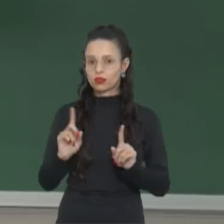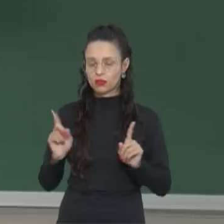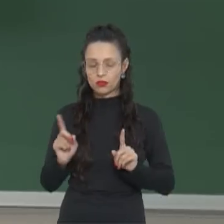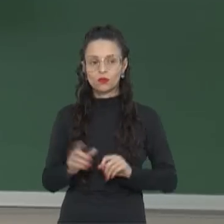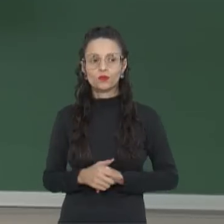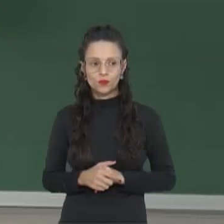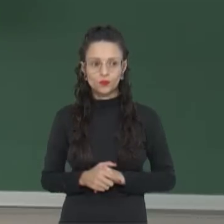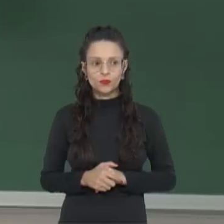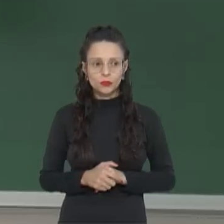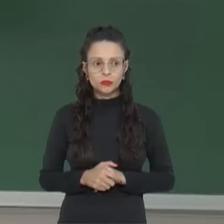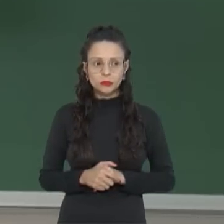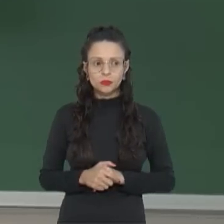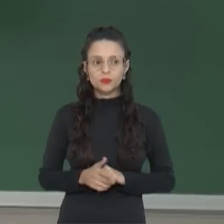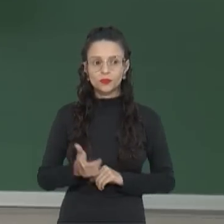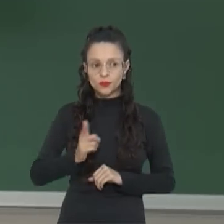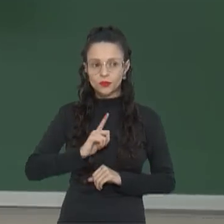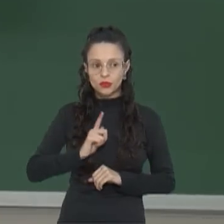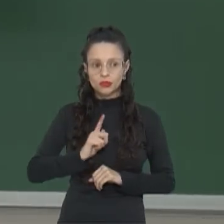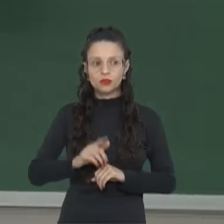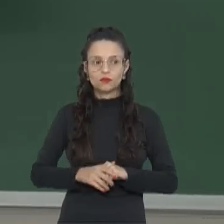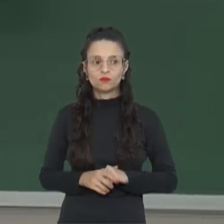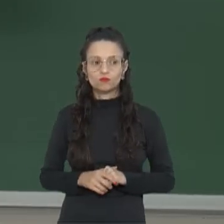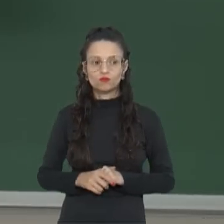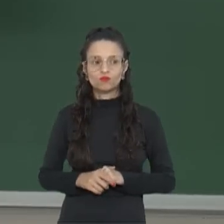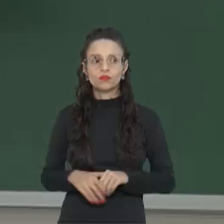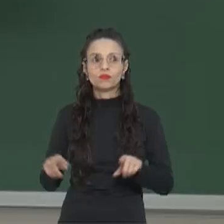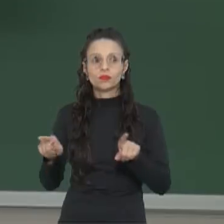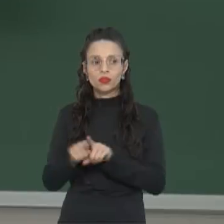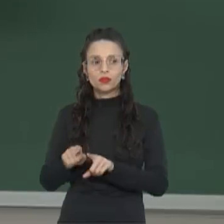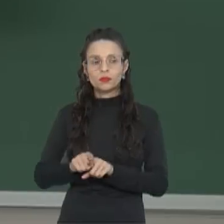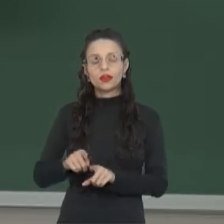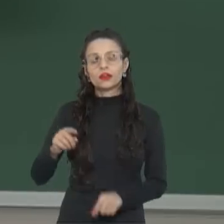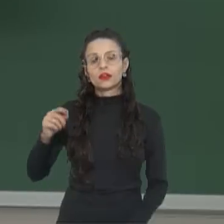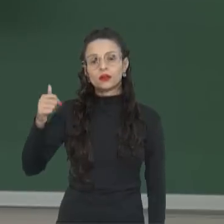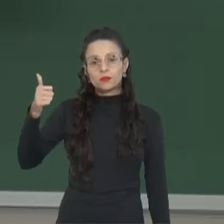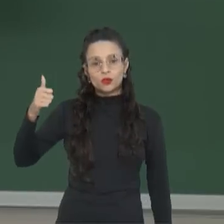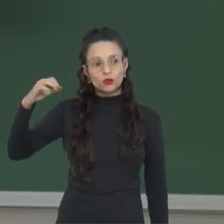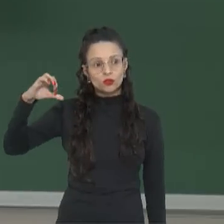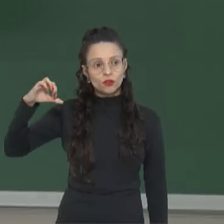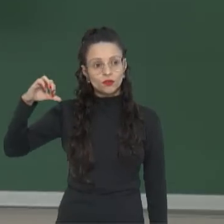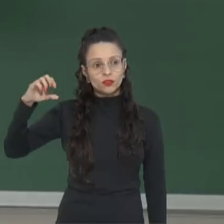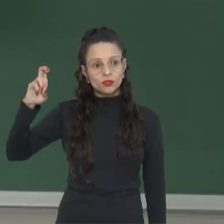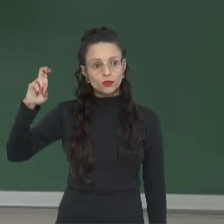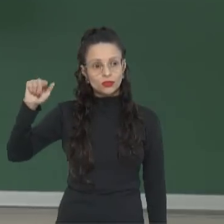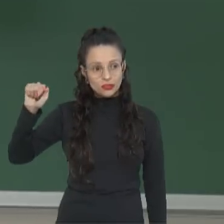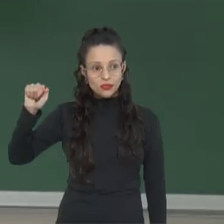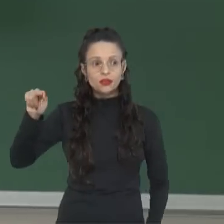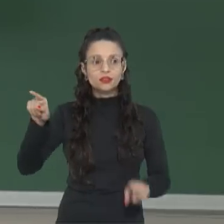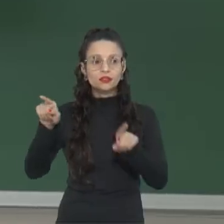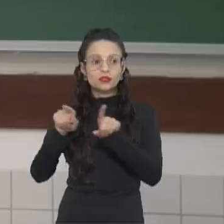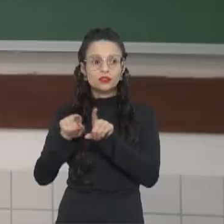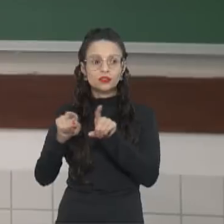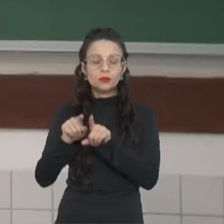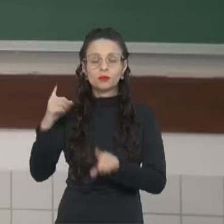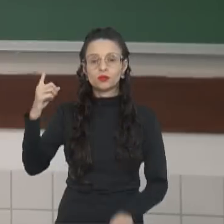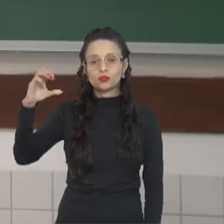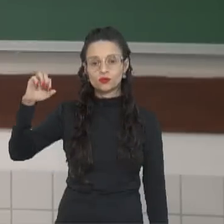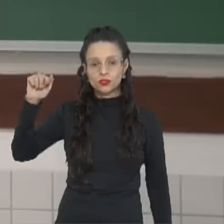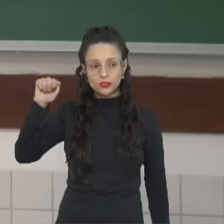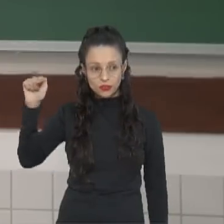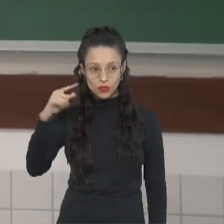aceitar a independência. Houve uma guerra até longa. E depois, na década de 70, Comores e Djibouti como